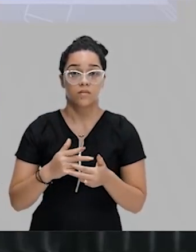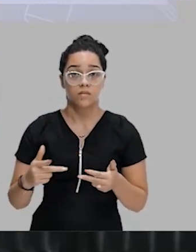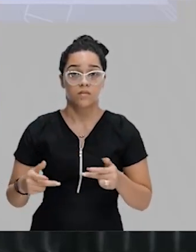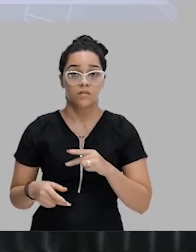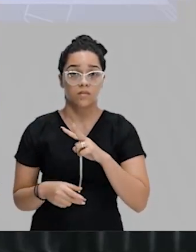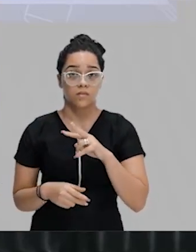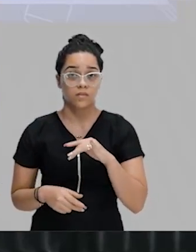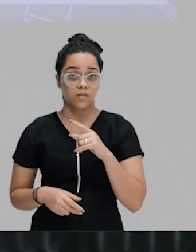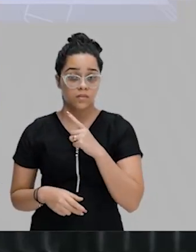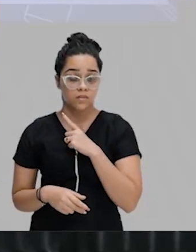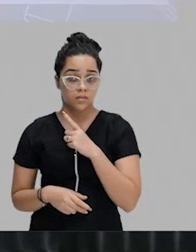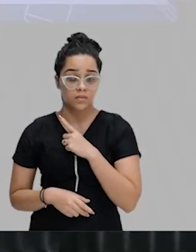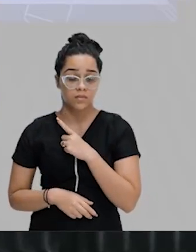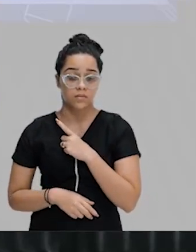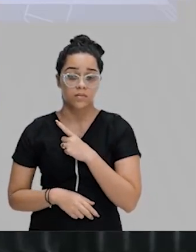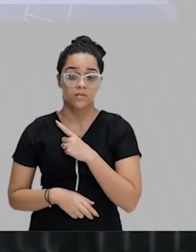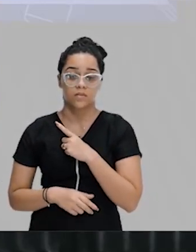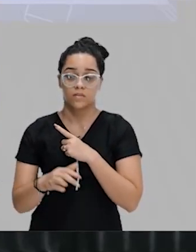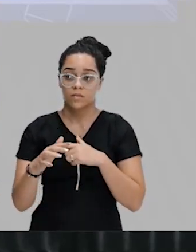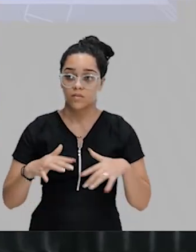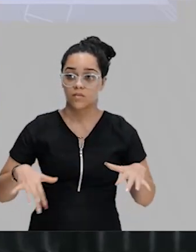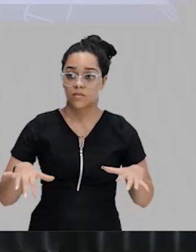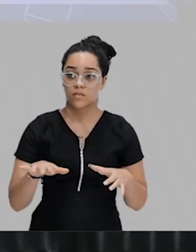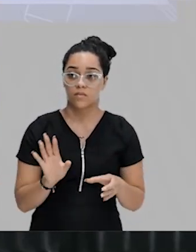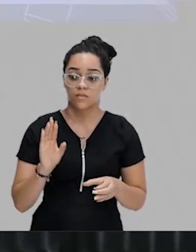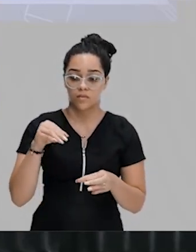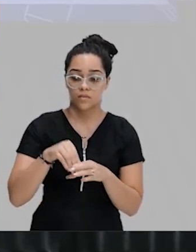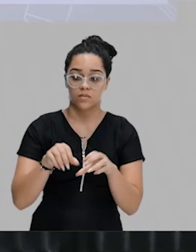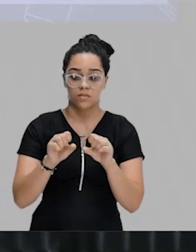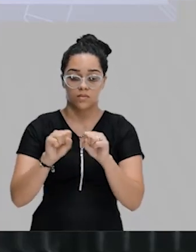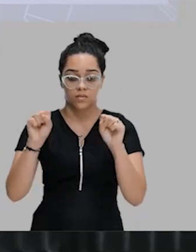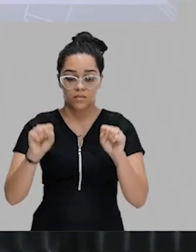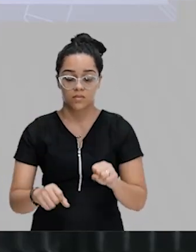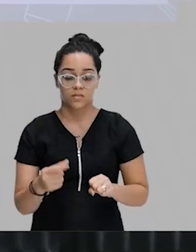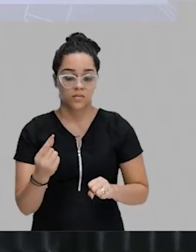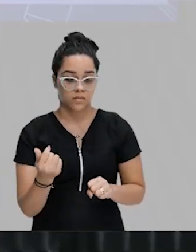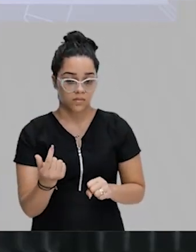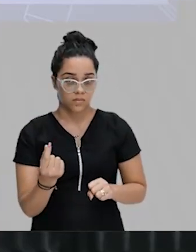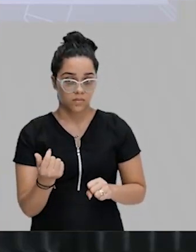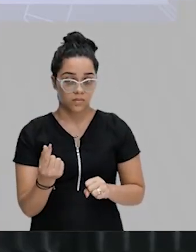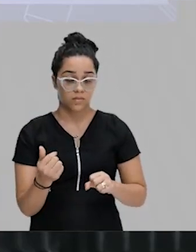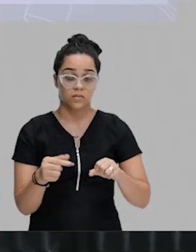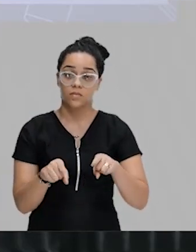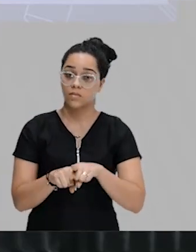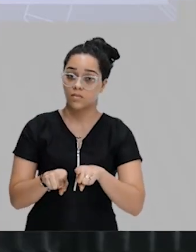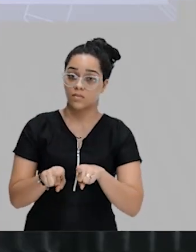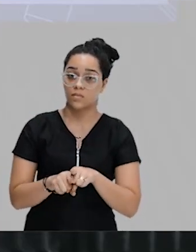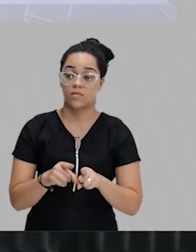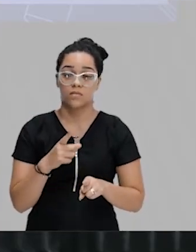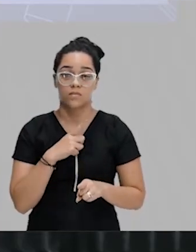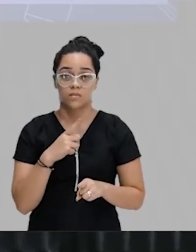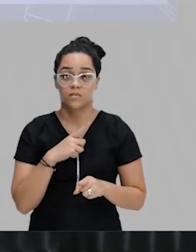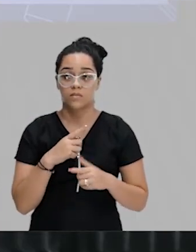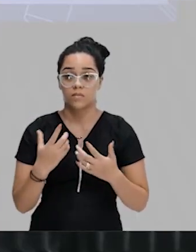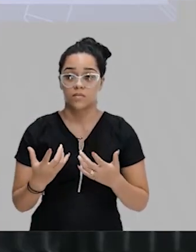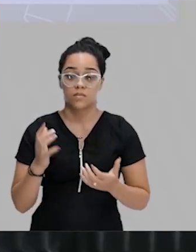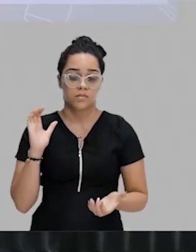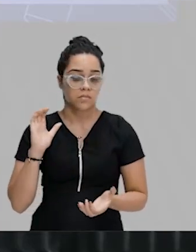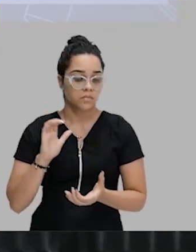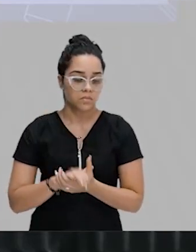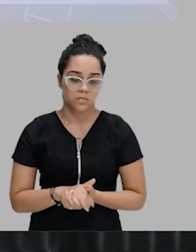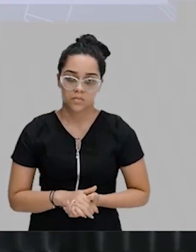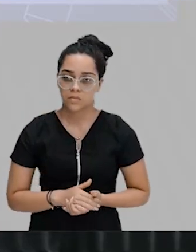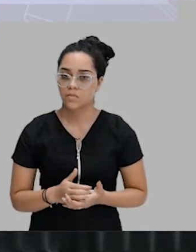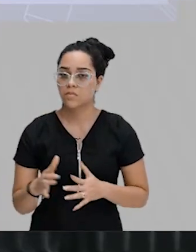irão definir seu território, utilizando desde um sistema monetário único, até mesmo o matrimônio